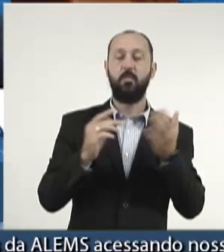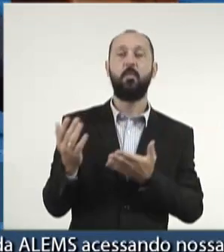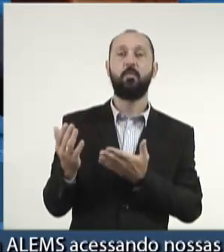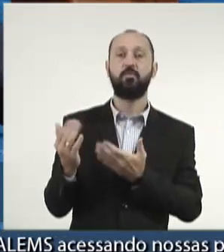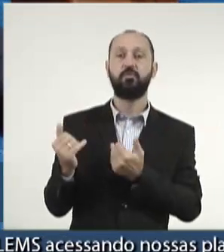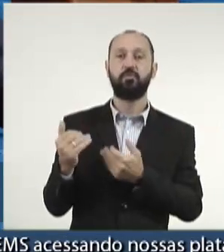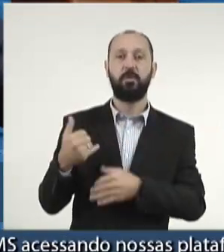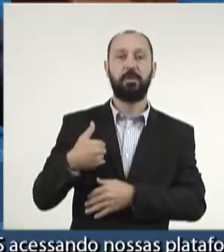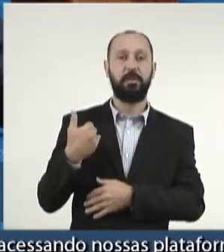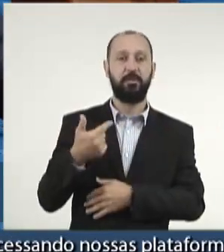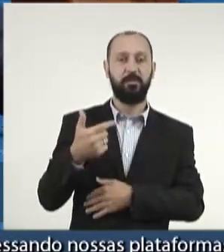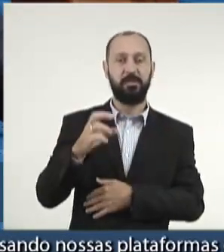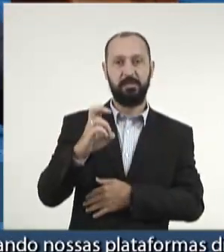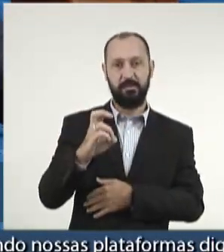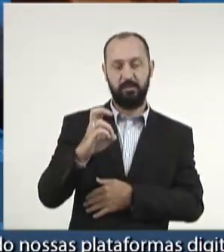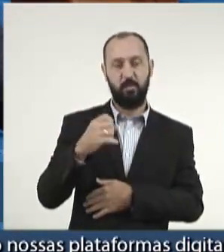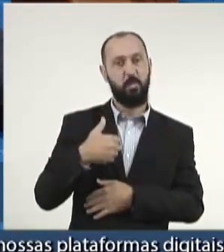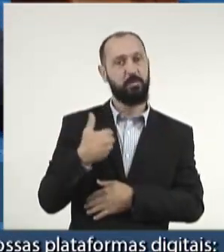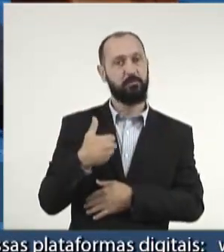de 25 anos,